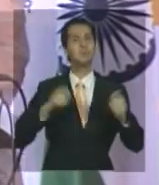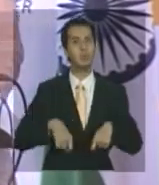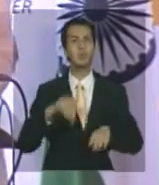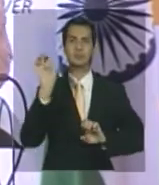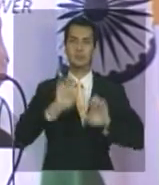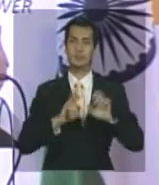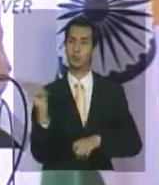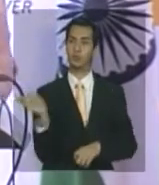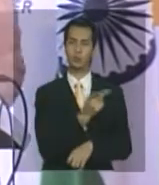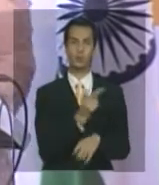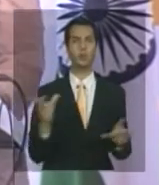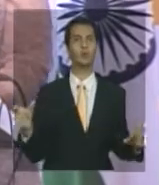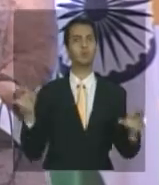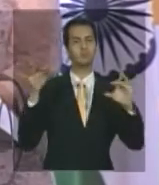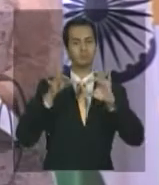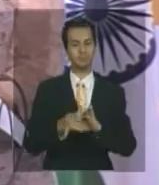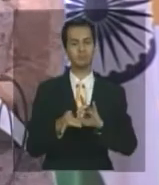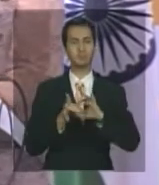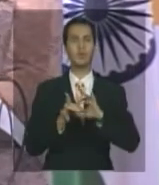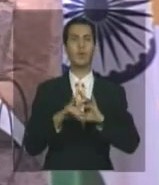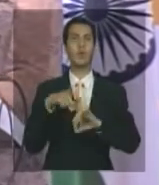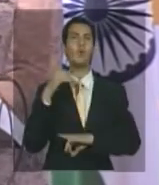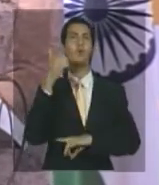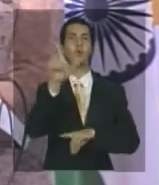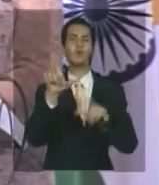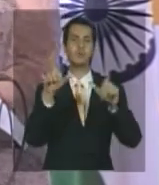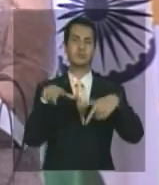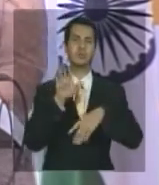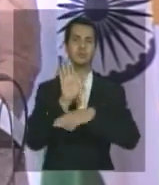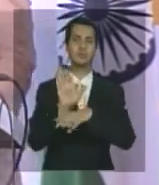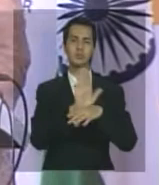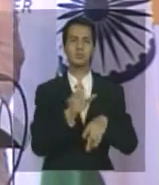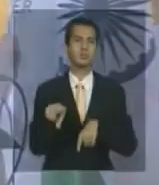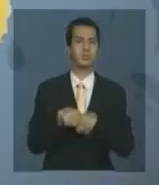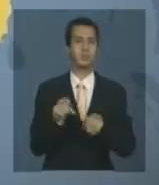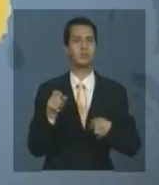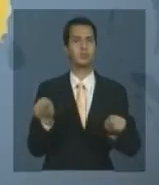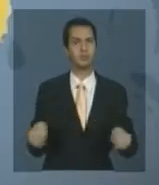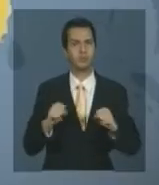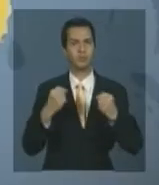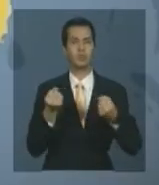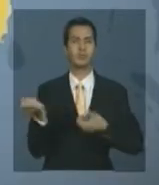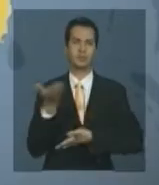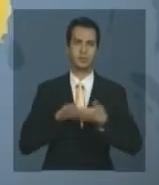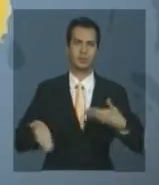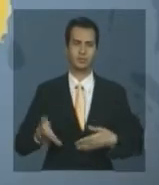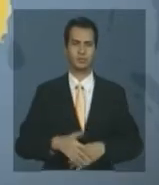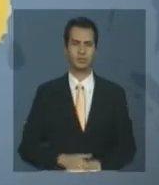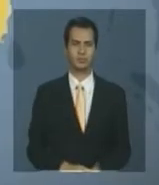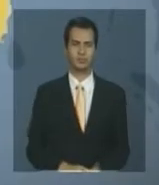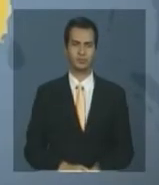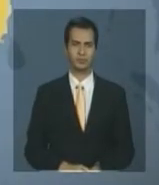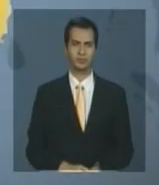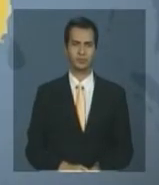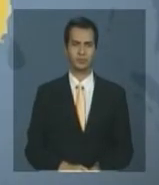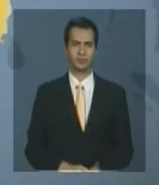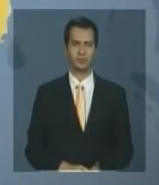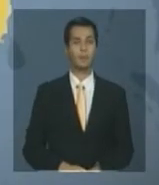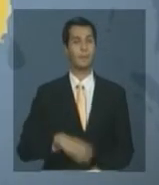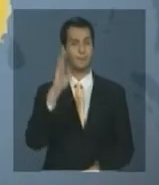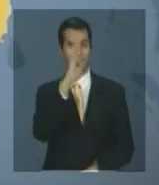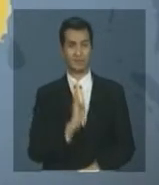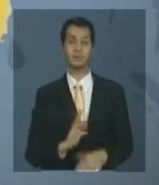de potencializar as nossas relações. O Brasil também quer aumentar o fluxo